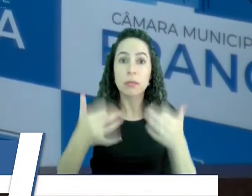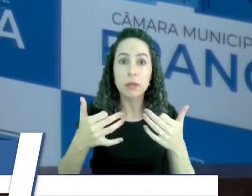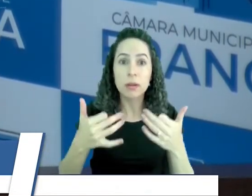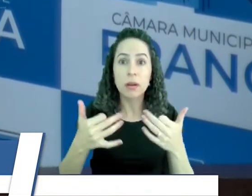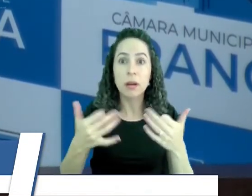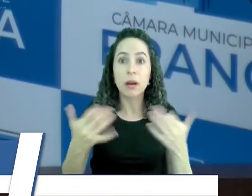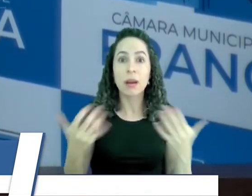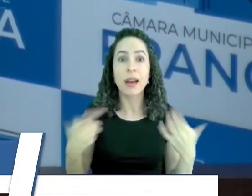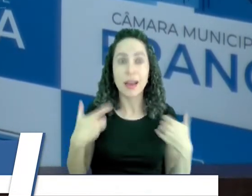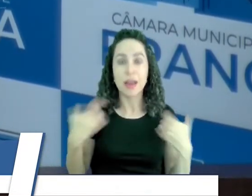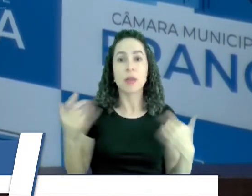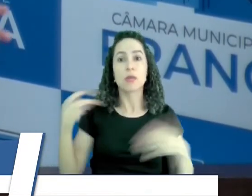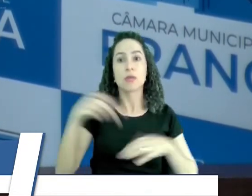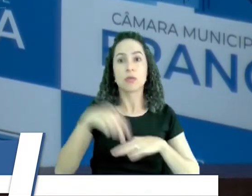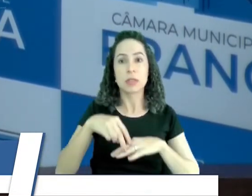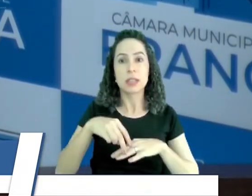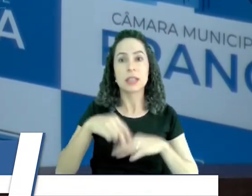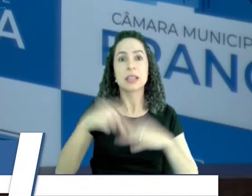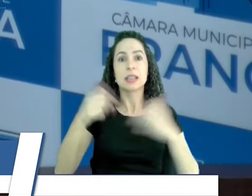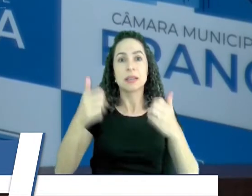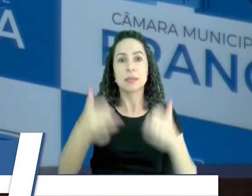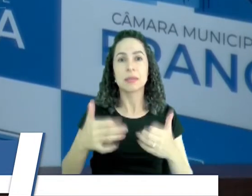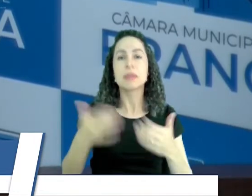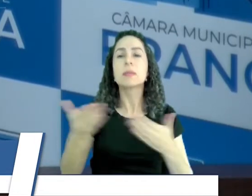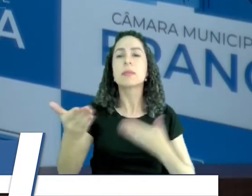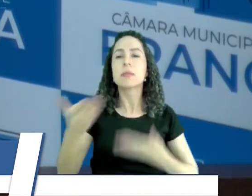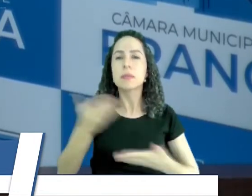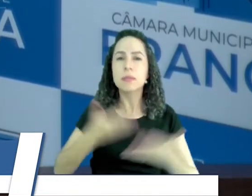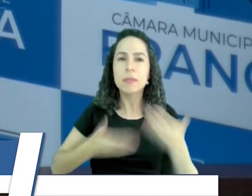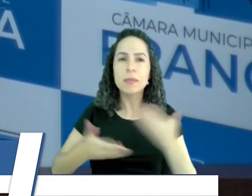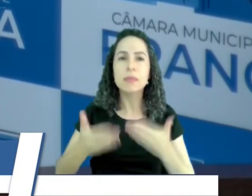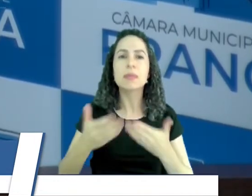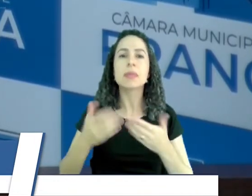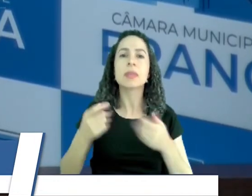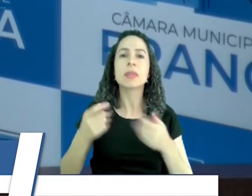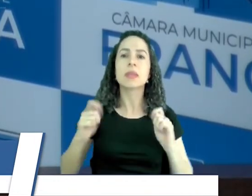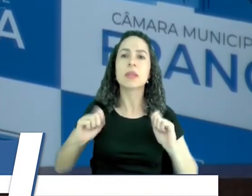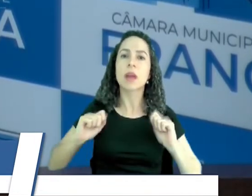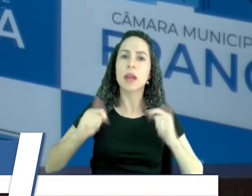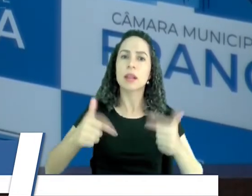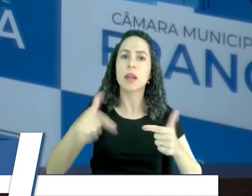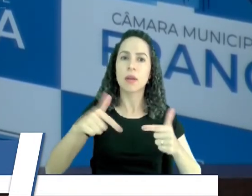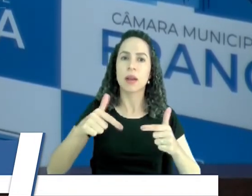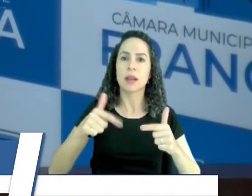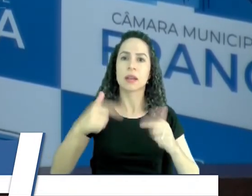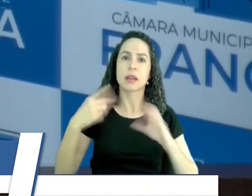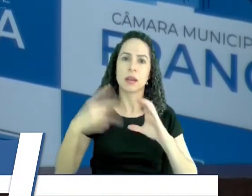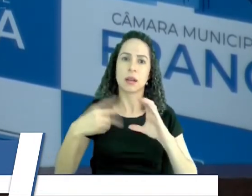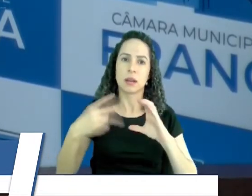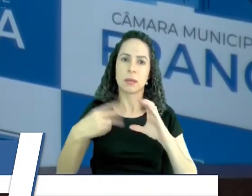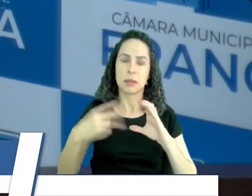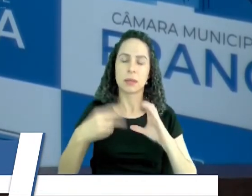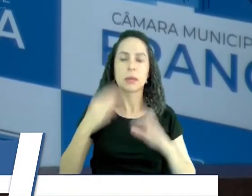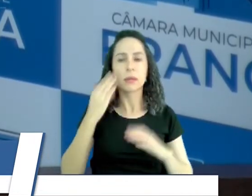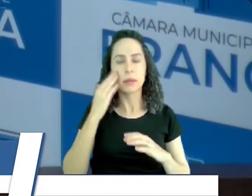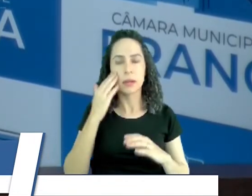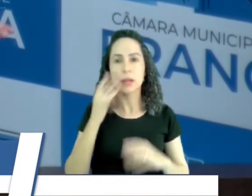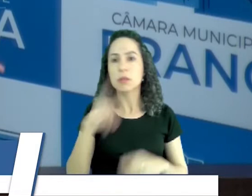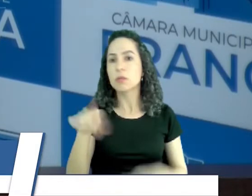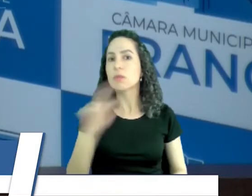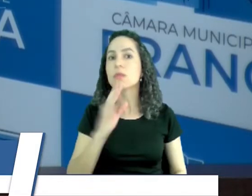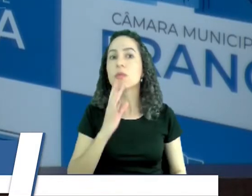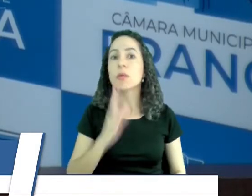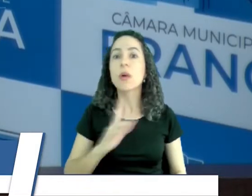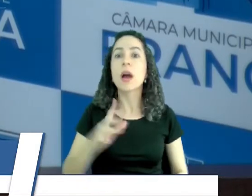vim até aqui, porque eu gostaria muito do envolvimento e do engajamento dessa casa. Mas eu entendo que há um desconhecimento sobre o turismo